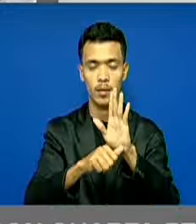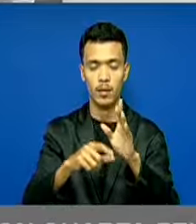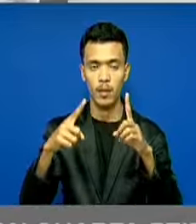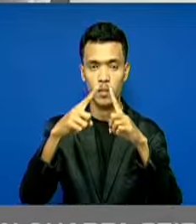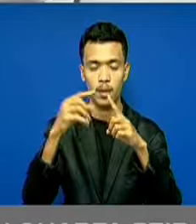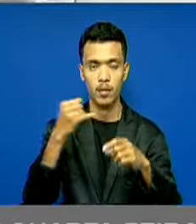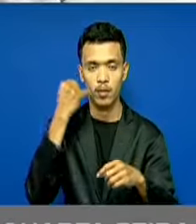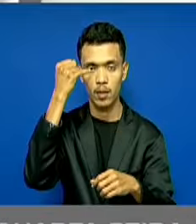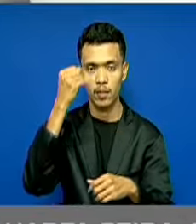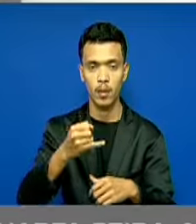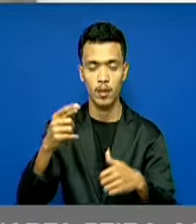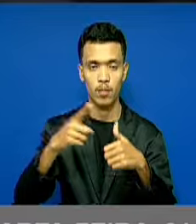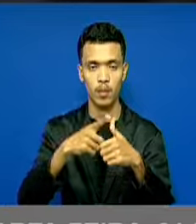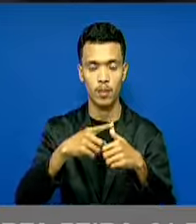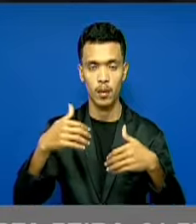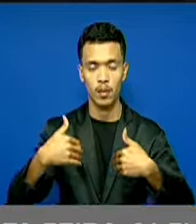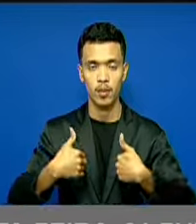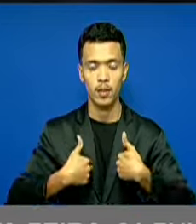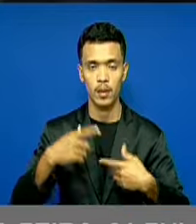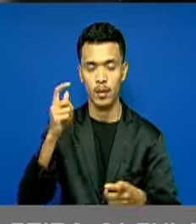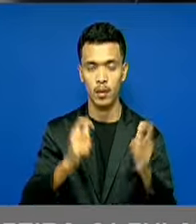julgamento e interrogatório da Huluk e a Tribunal